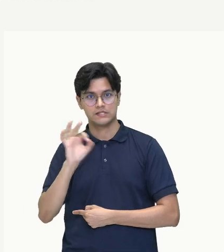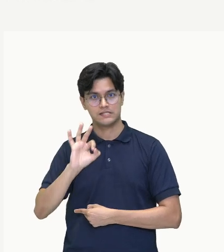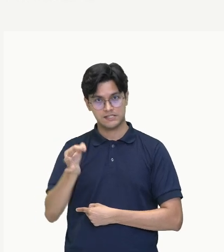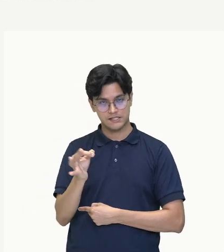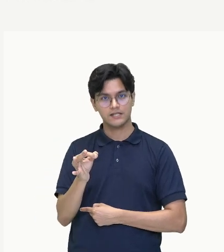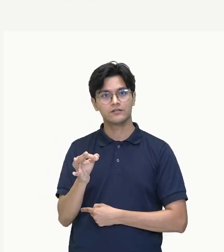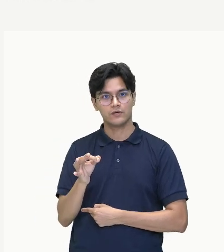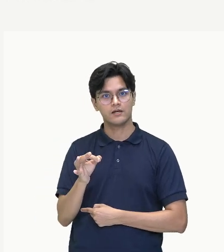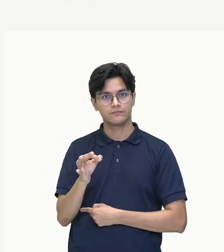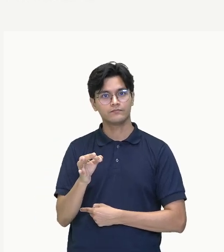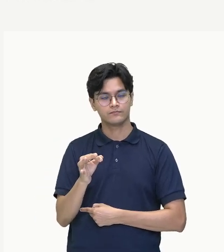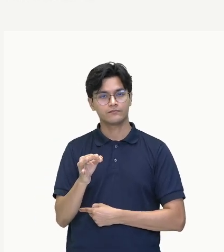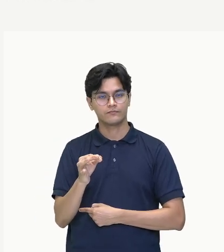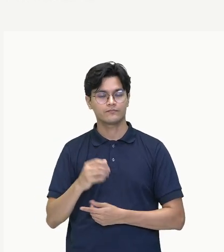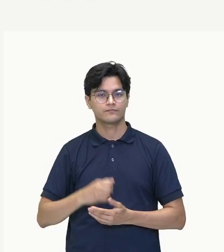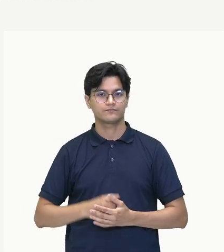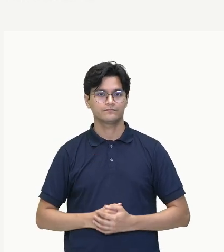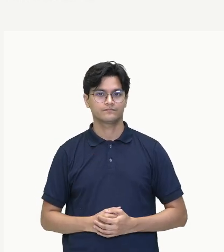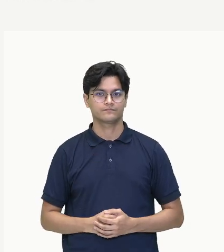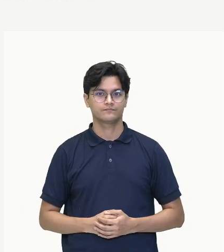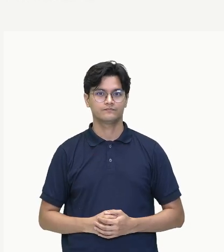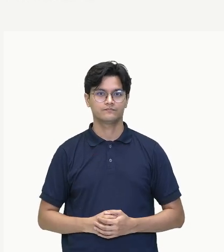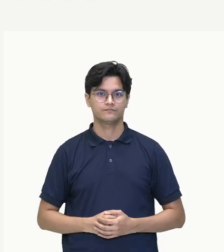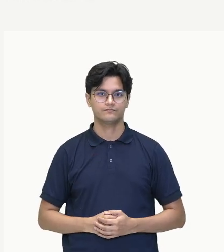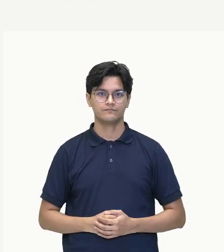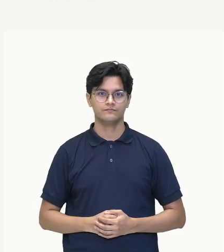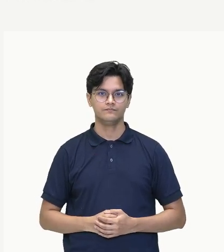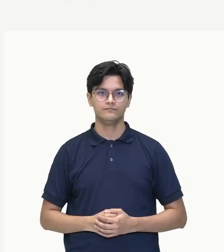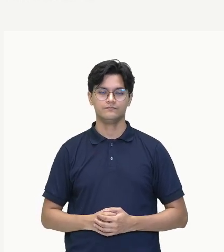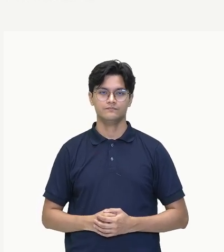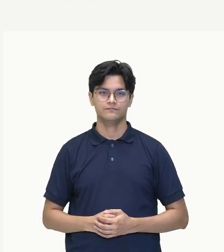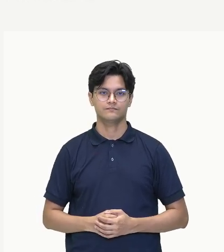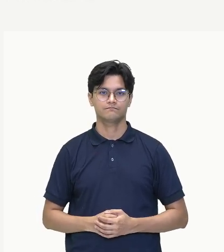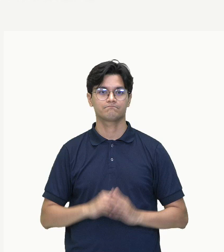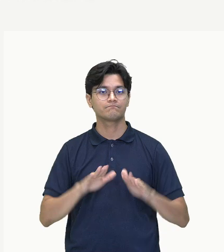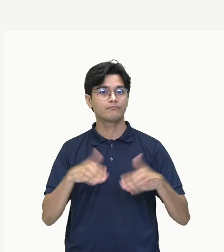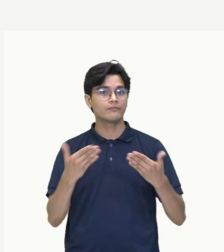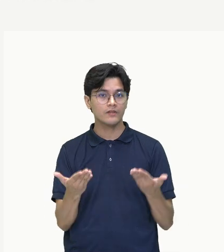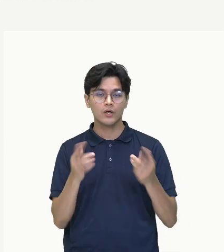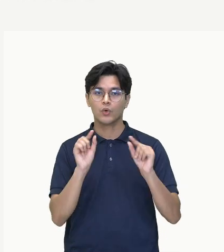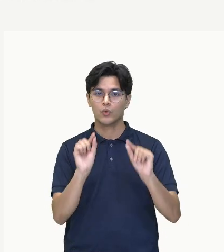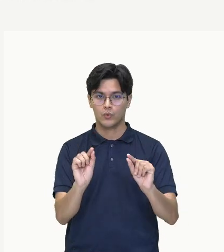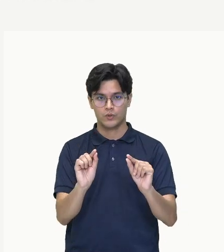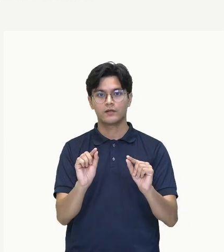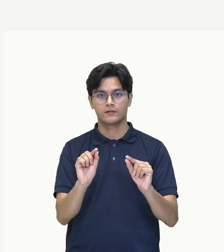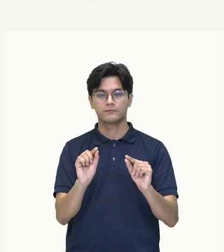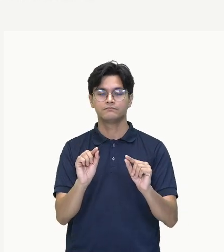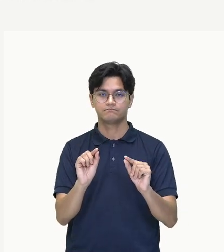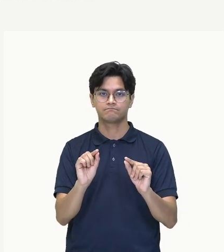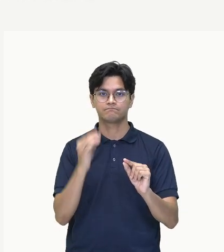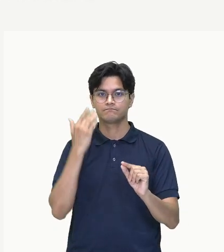Pentateuco. Ok? Então, nós poderíamos dizer isso, tá?